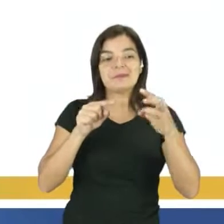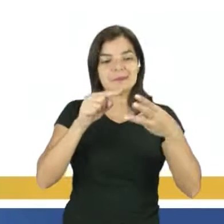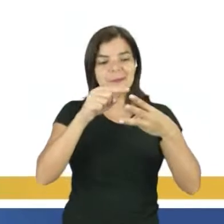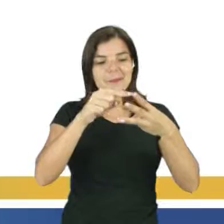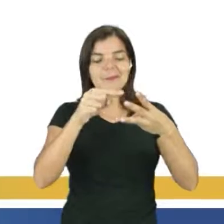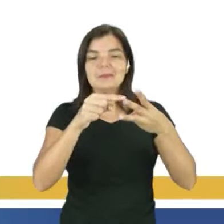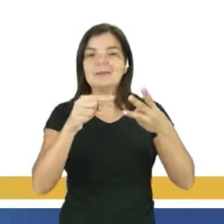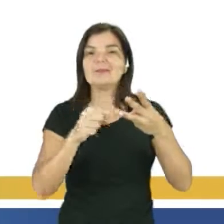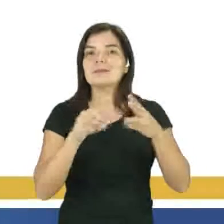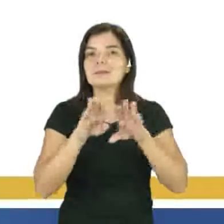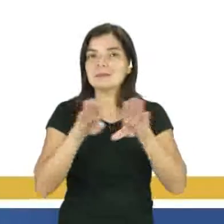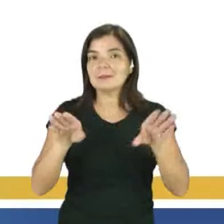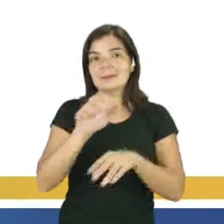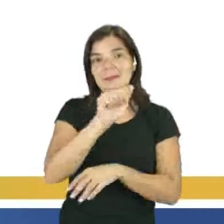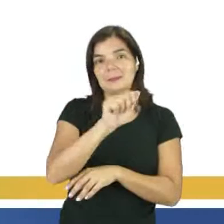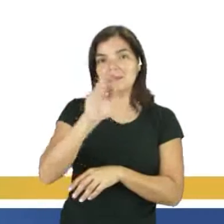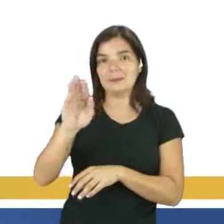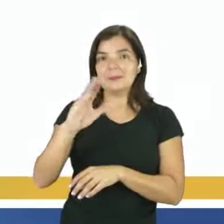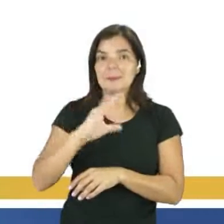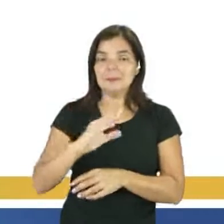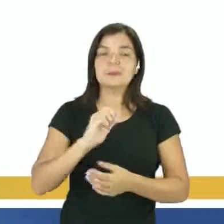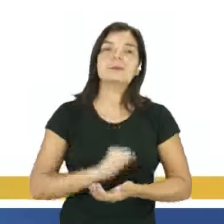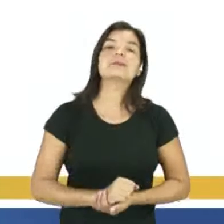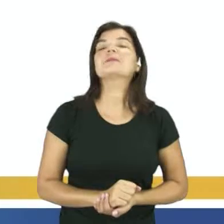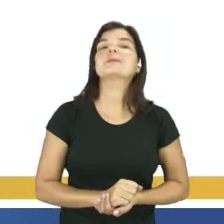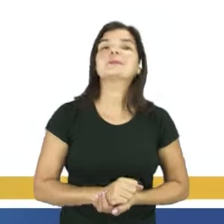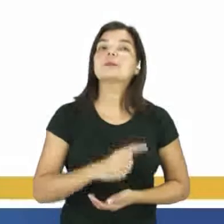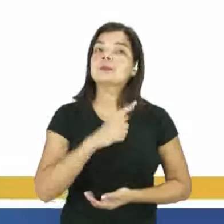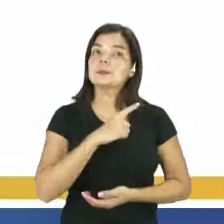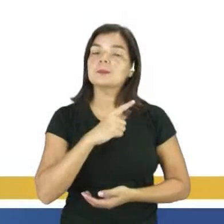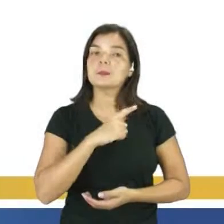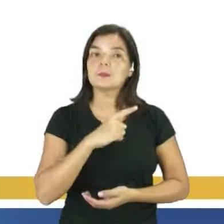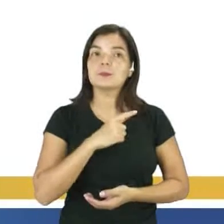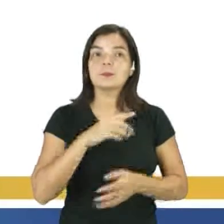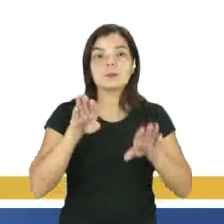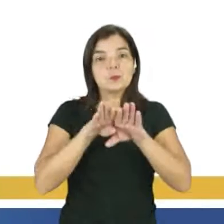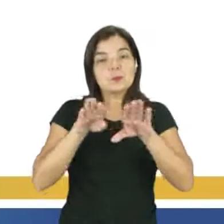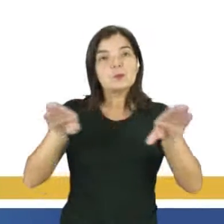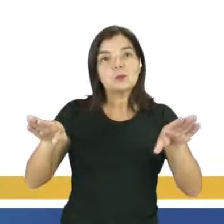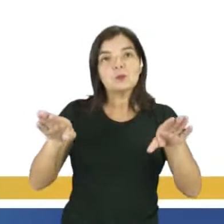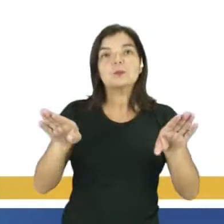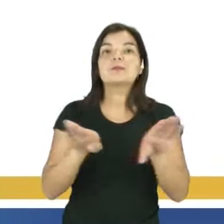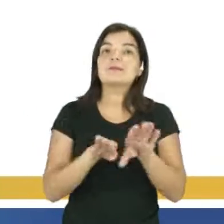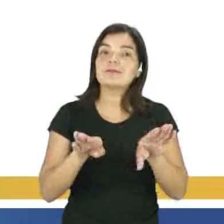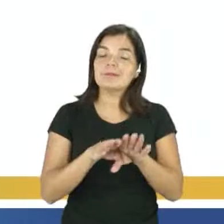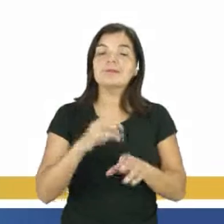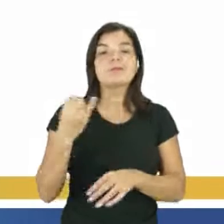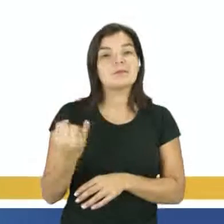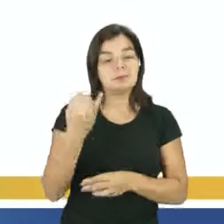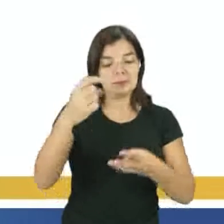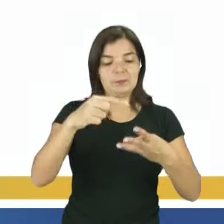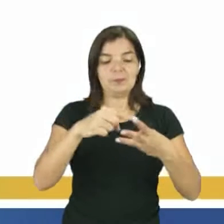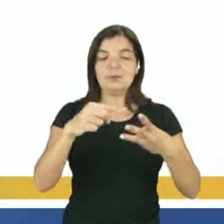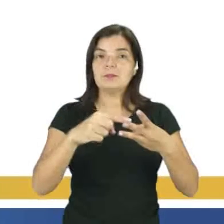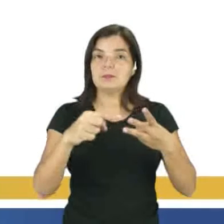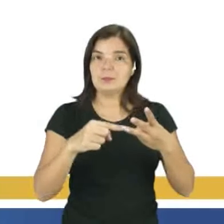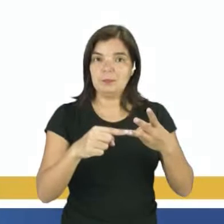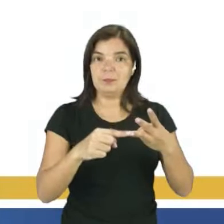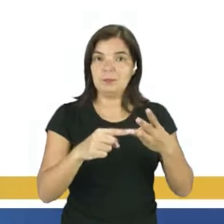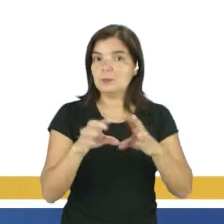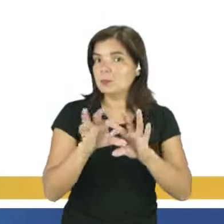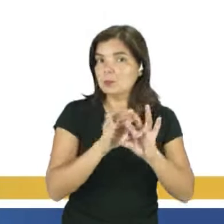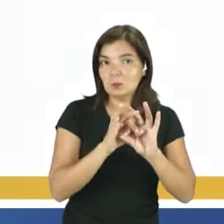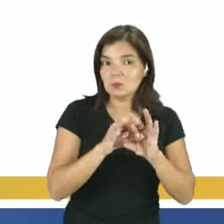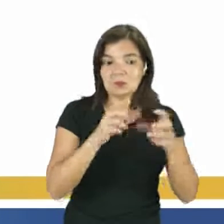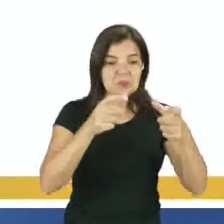três pontos A, B e C. Então aqui, gente, a gente tem um postulado muito importante. Três pontos não colineares